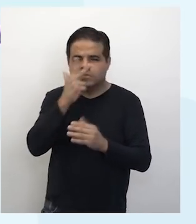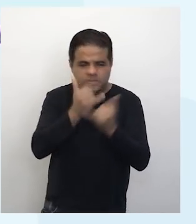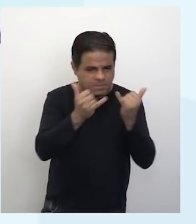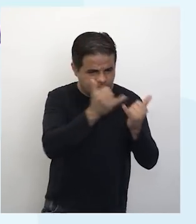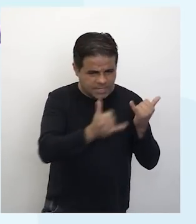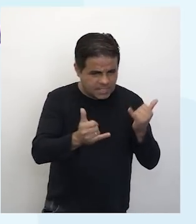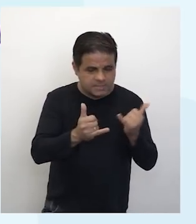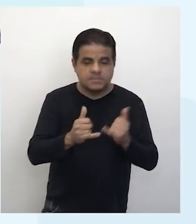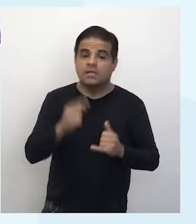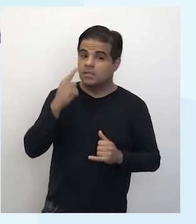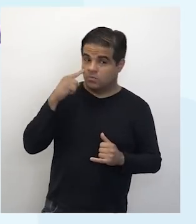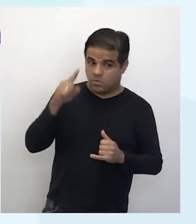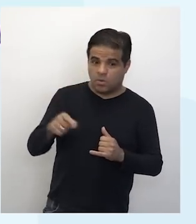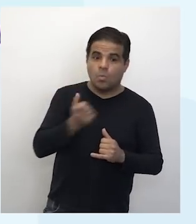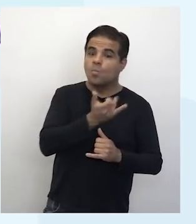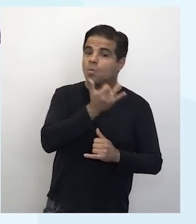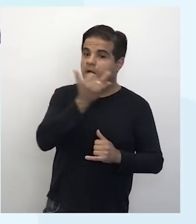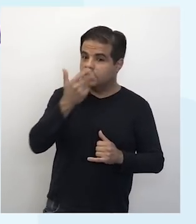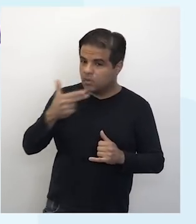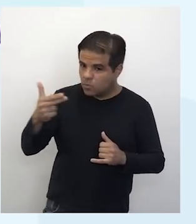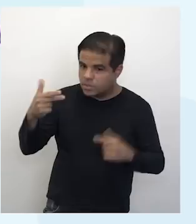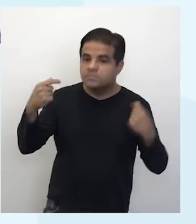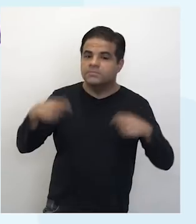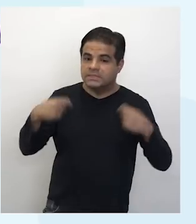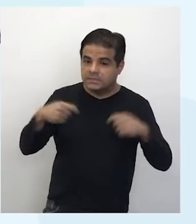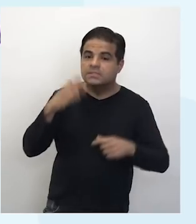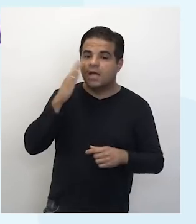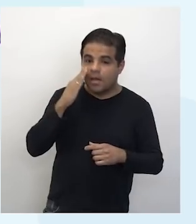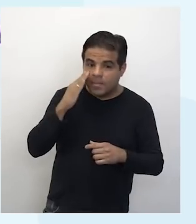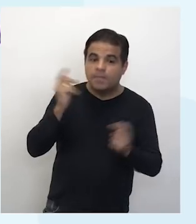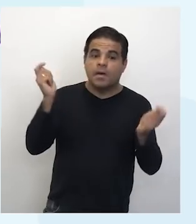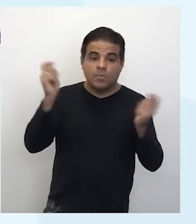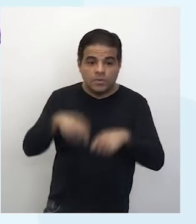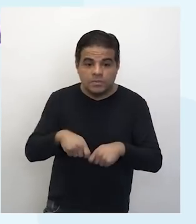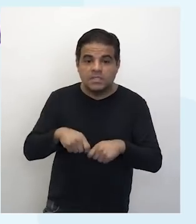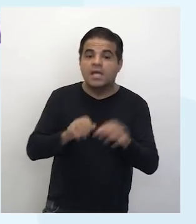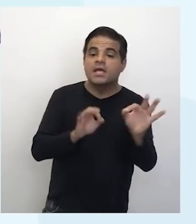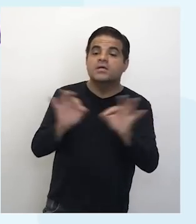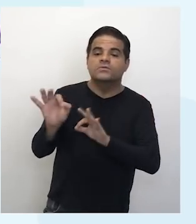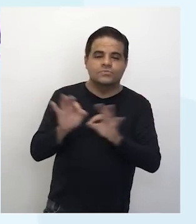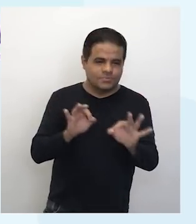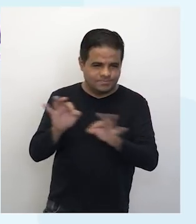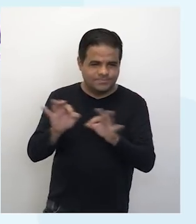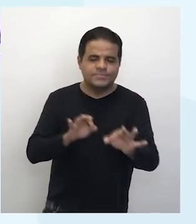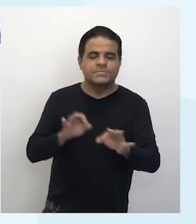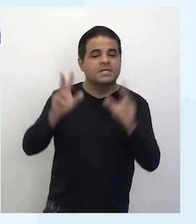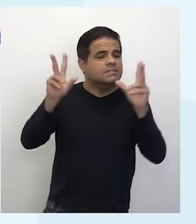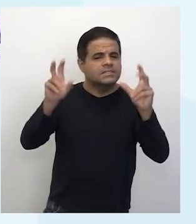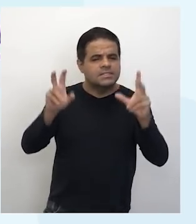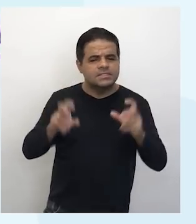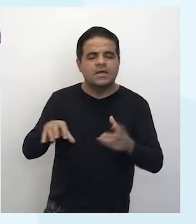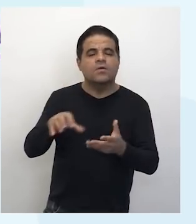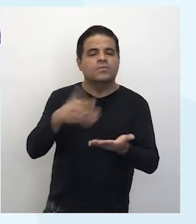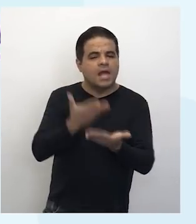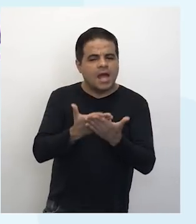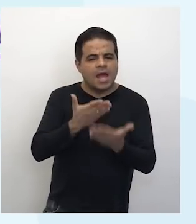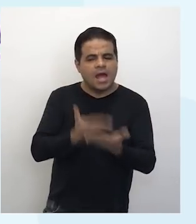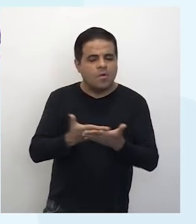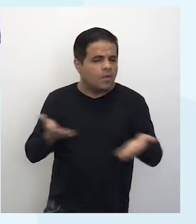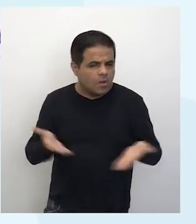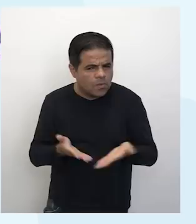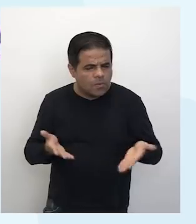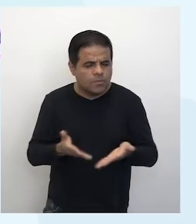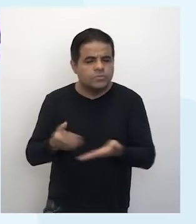bom? Então, olha aí, quanta coisa a gente precisa saber para poder resolver, né, as questões da nossa aula de hoje. Eu